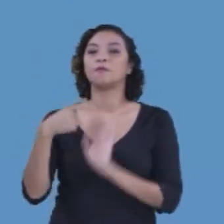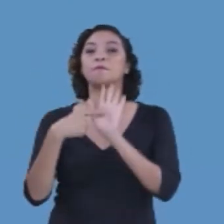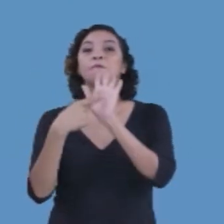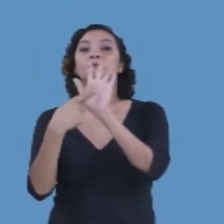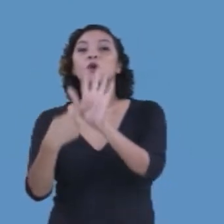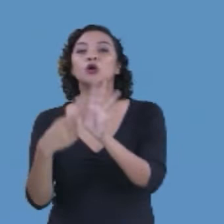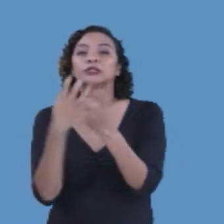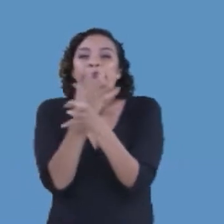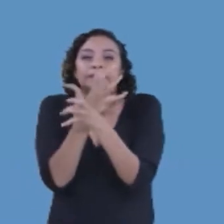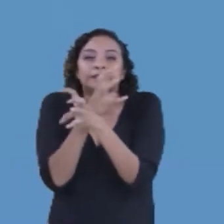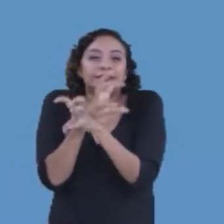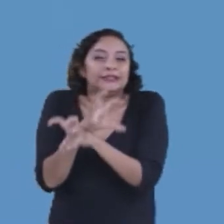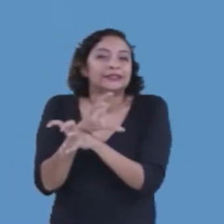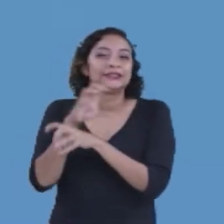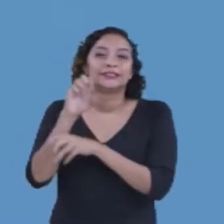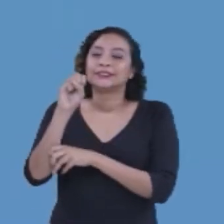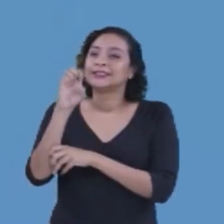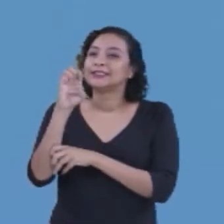terrível.